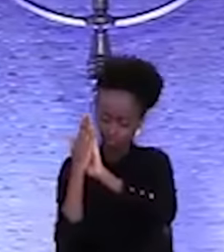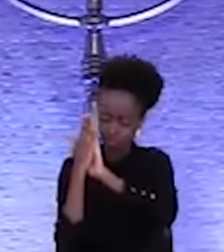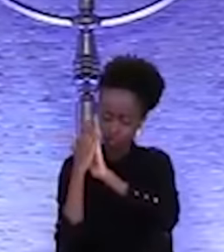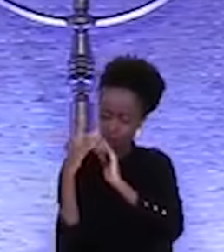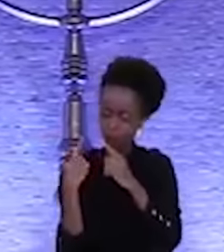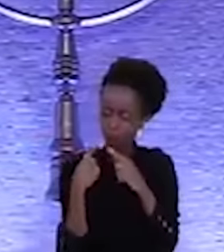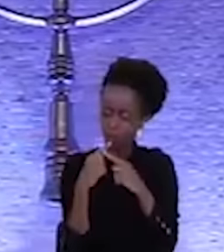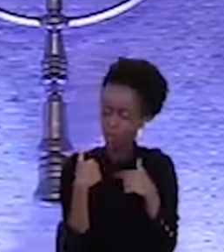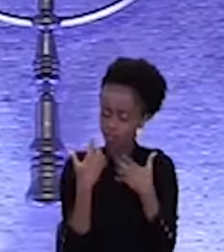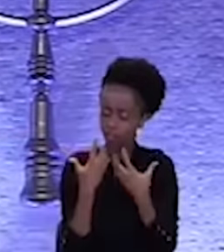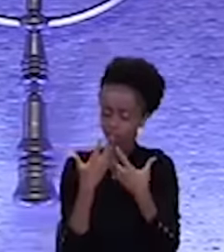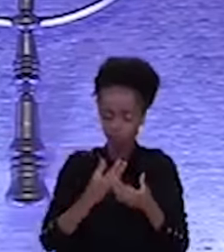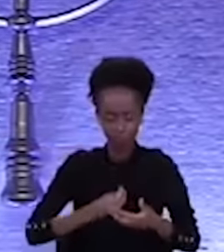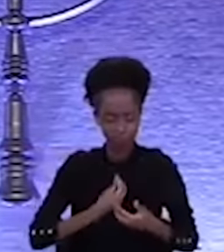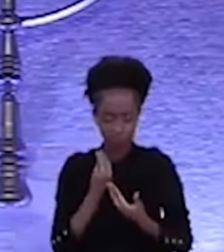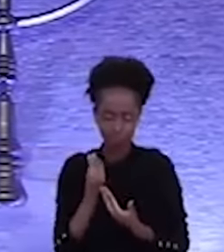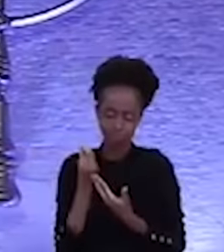porque quero me entregar.